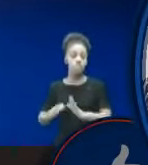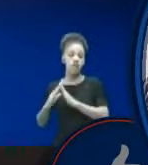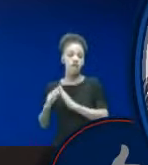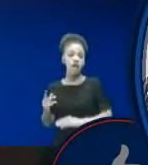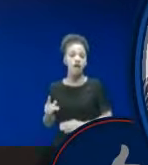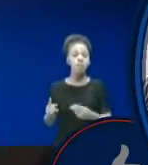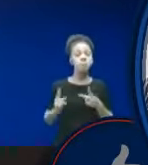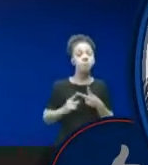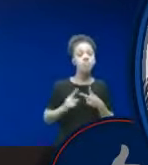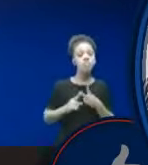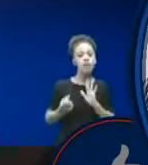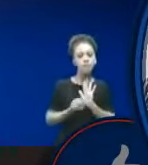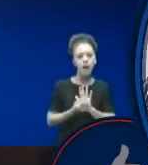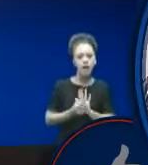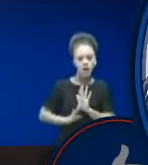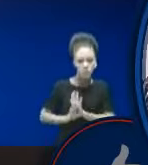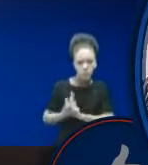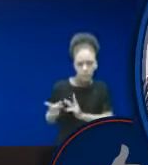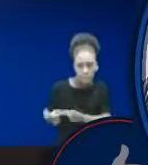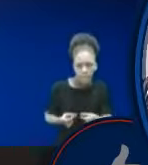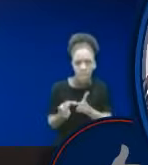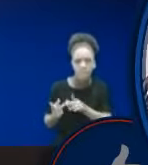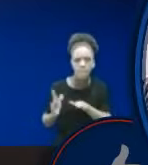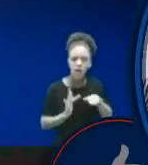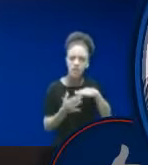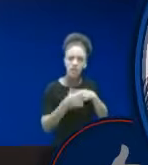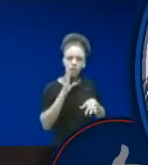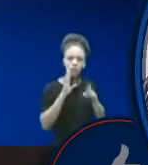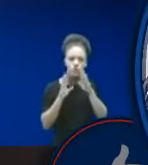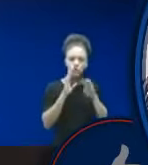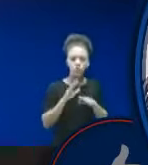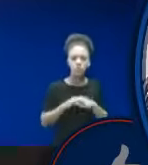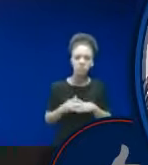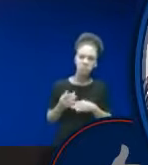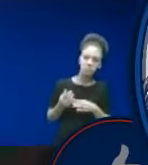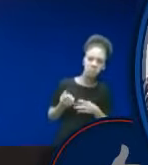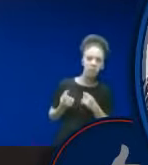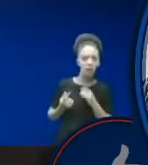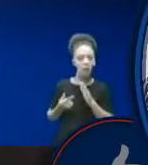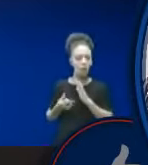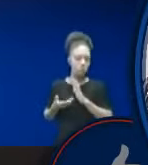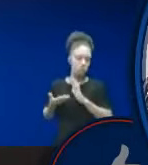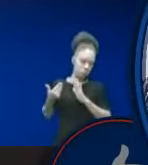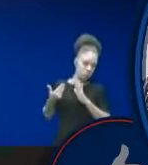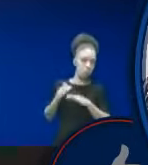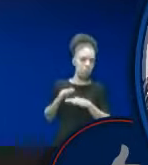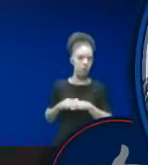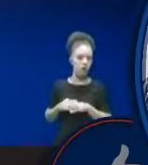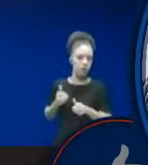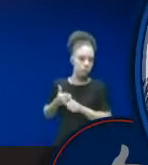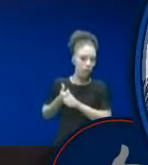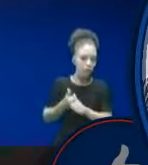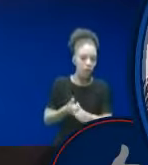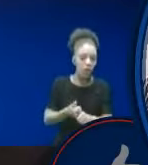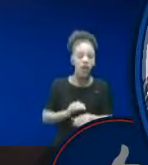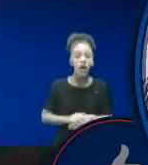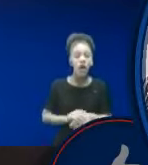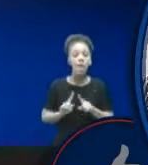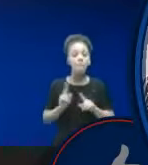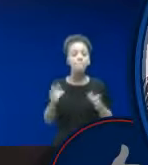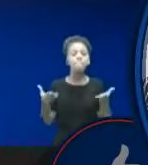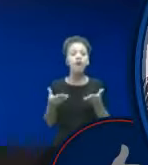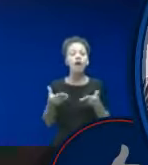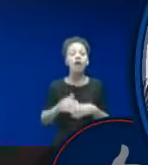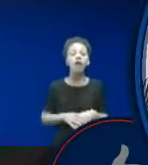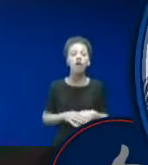segunda marca com maior engajamento no Facebook, ficando aí atrás só de um reality show. E agora, gente, na primeira quinzena,